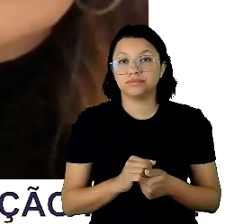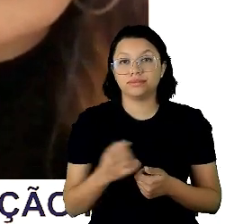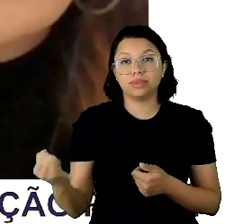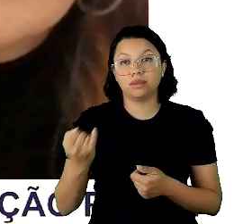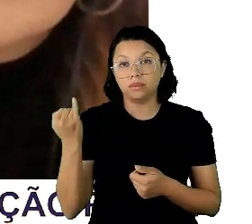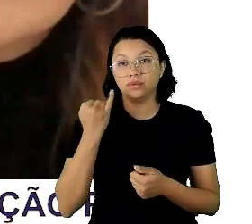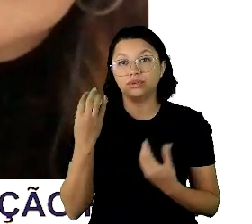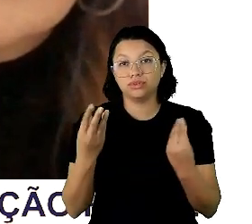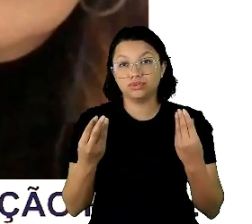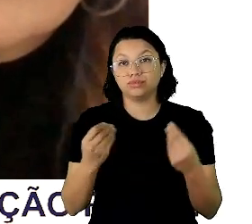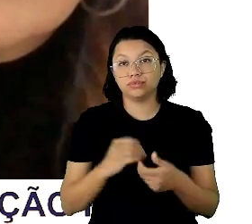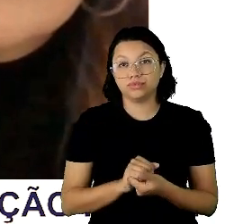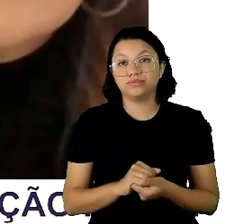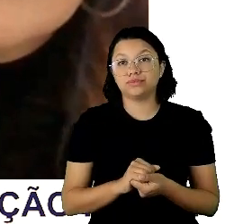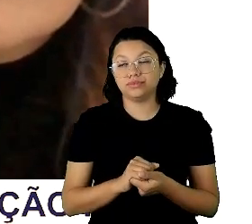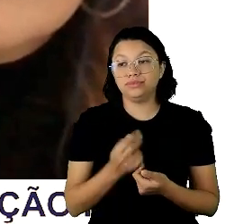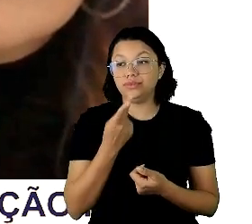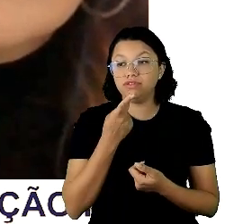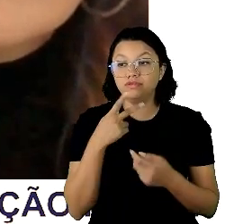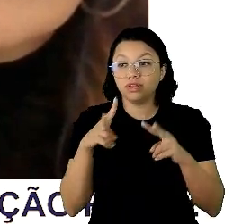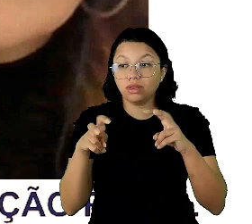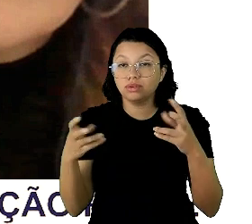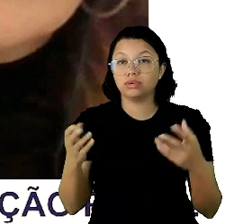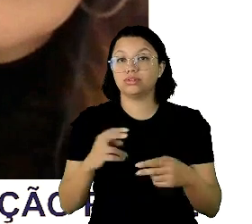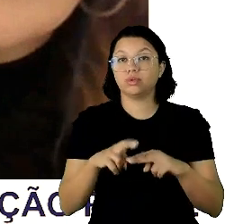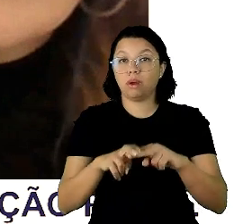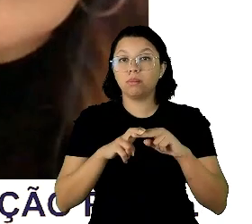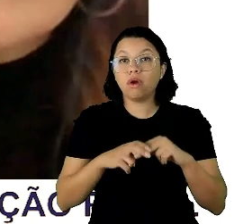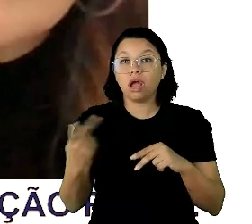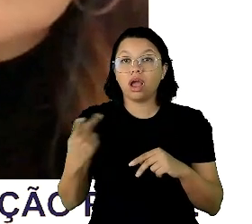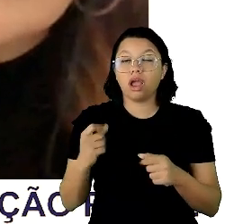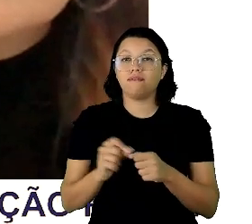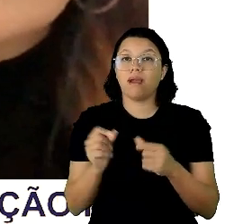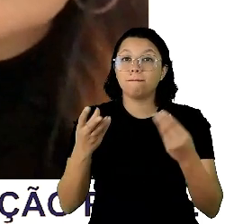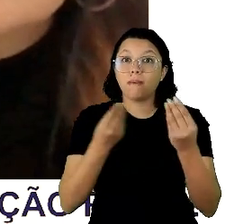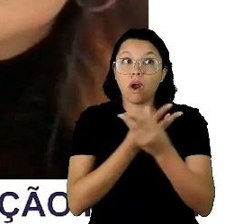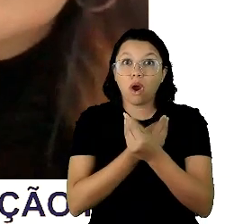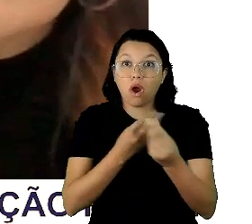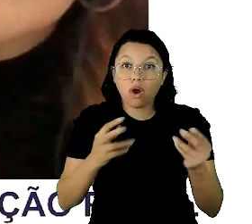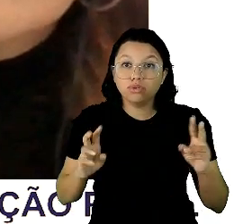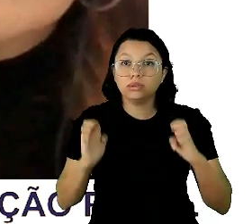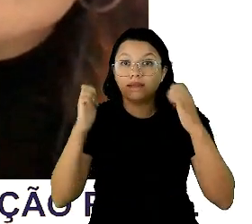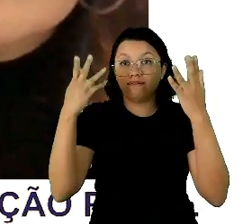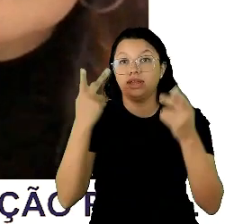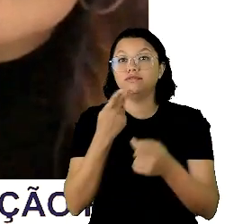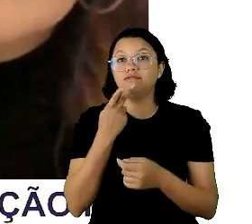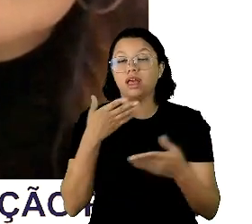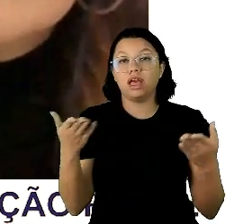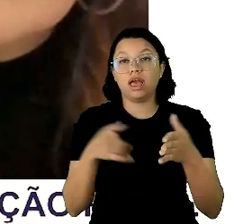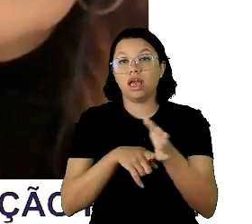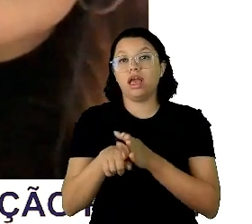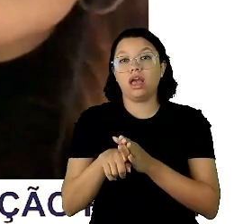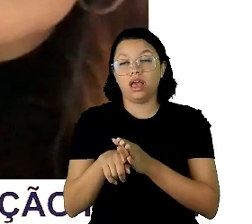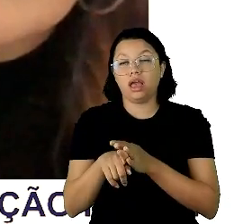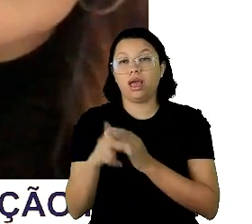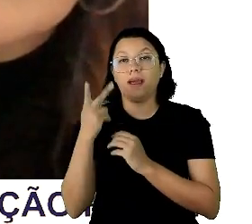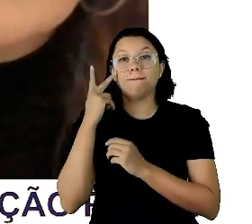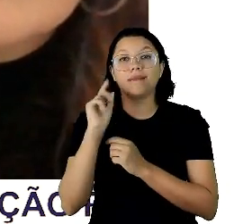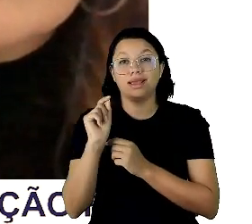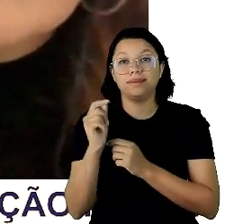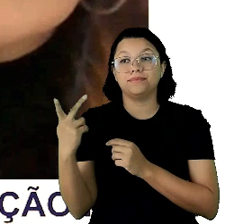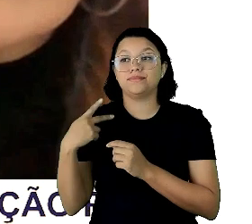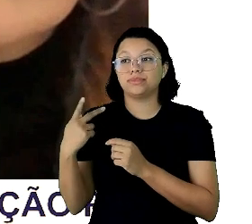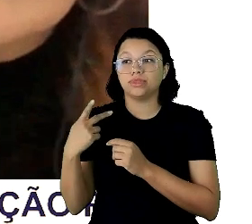importante, não é, tratado o assunto, por isso nós temos feito muitos eventos tratando dessas questões para que as pessoas conheçam um